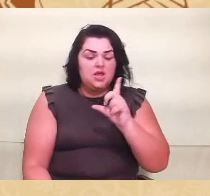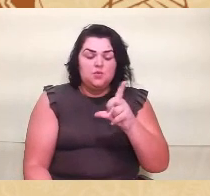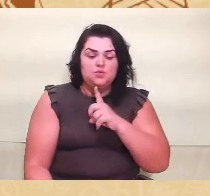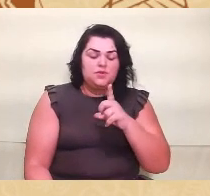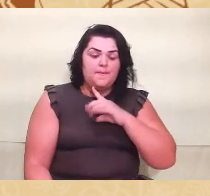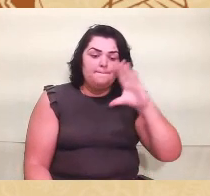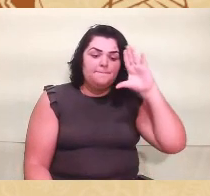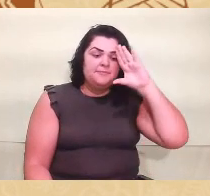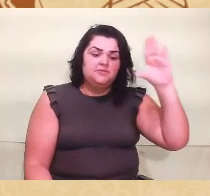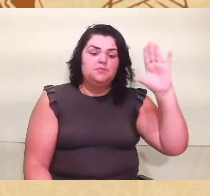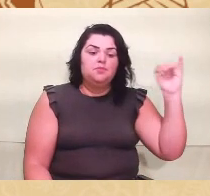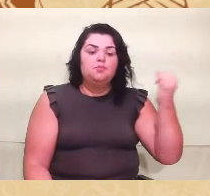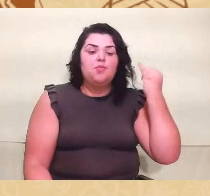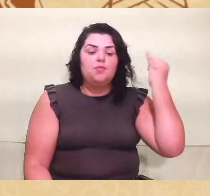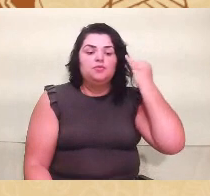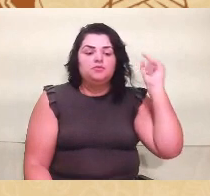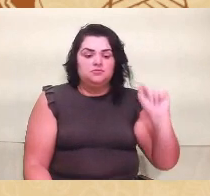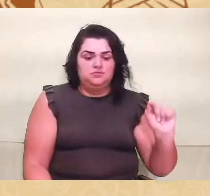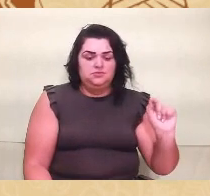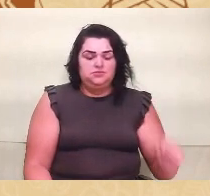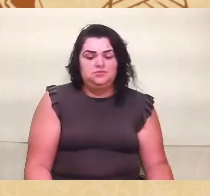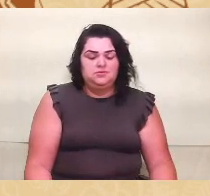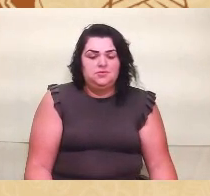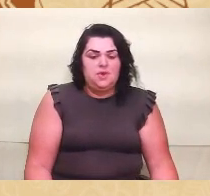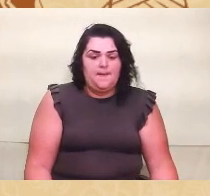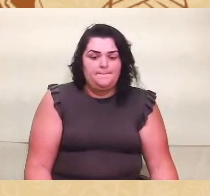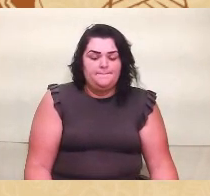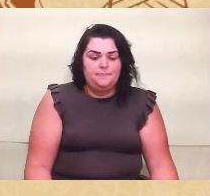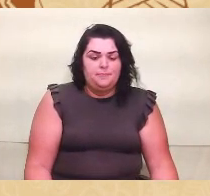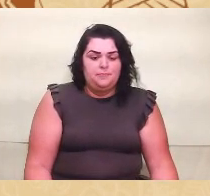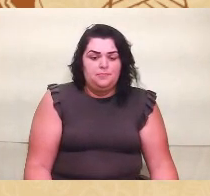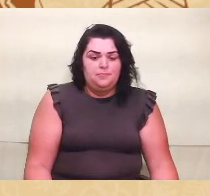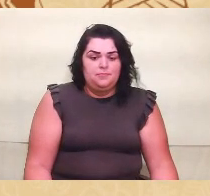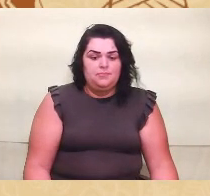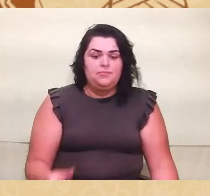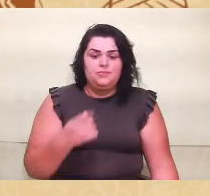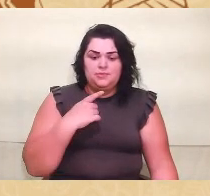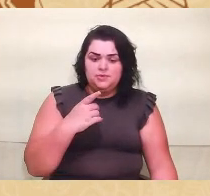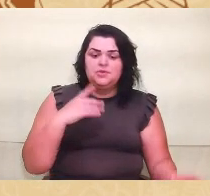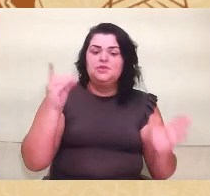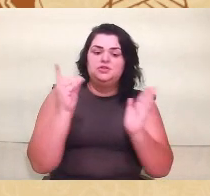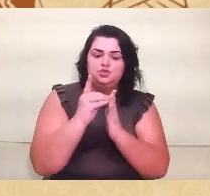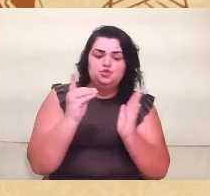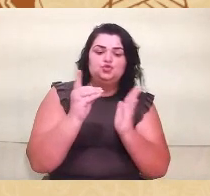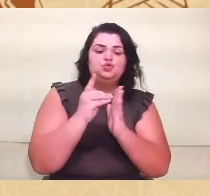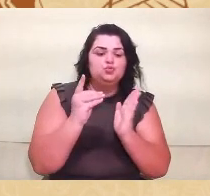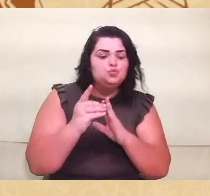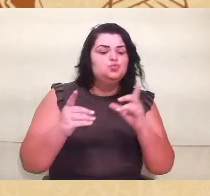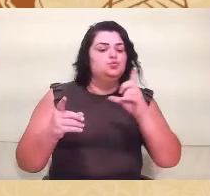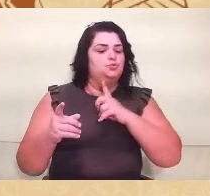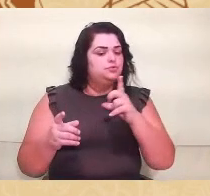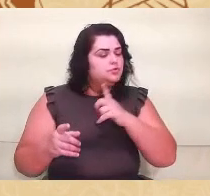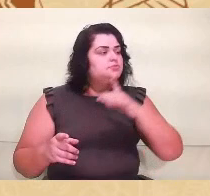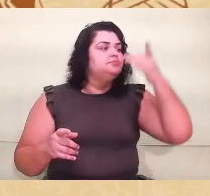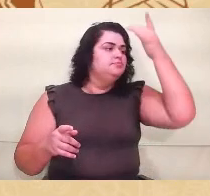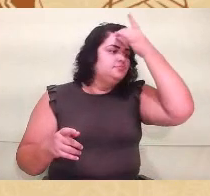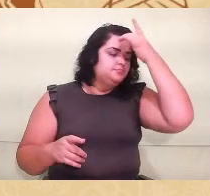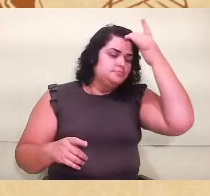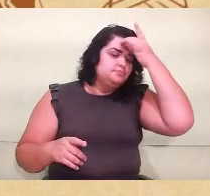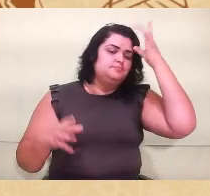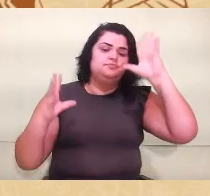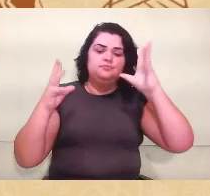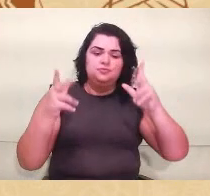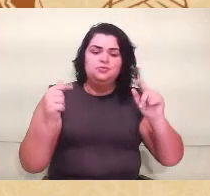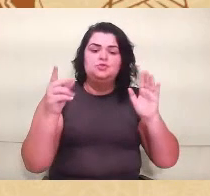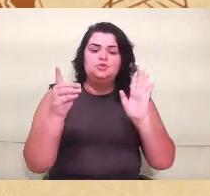principal. O nosso principal... Todo índio tem ciência, todo índio tem